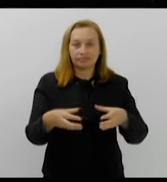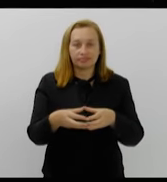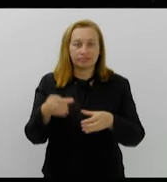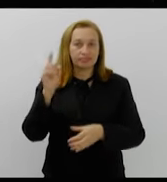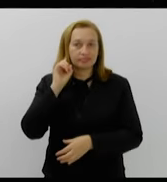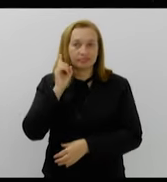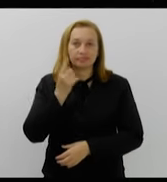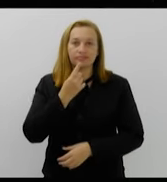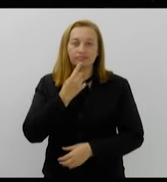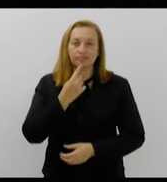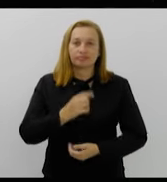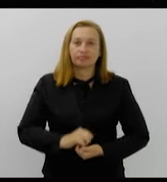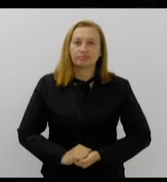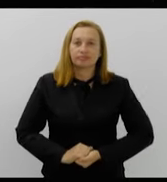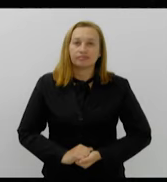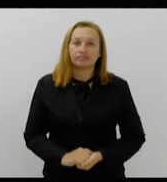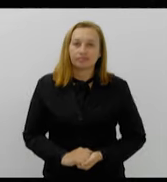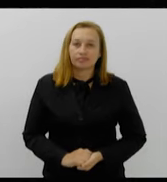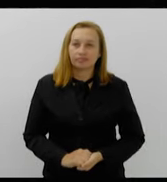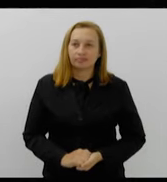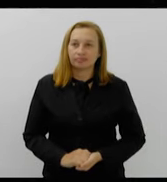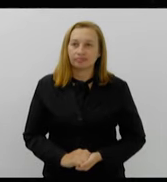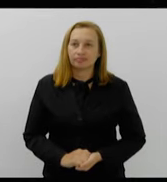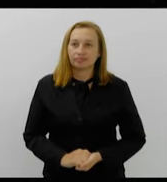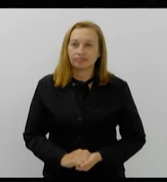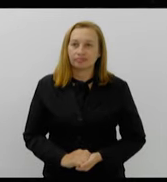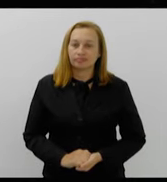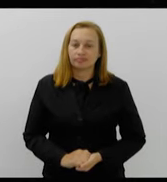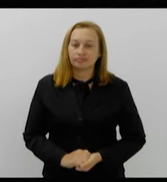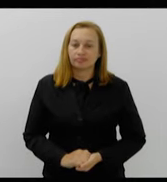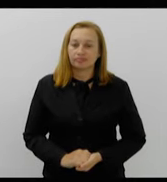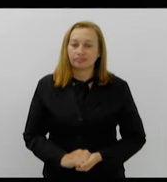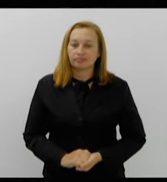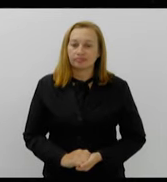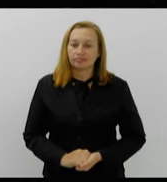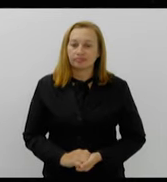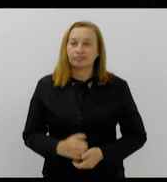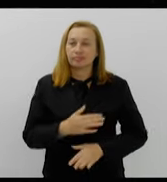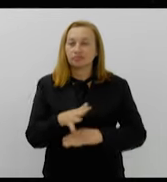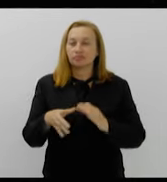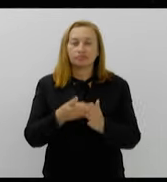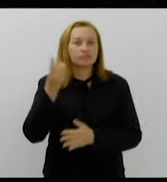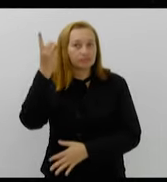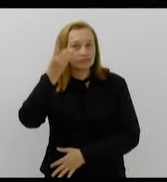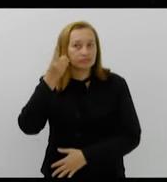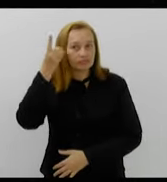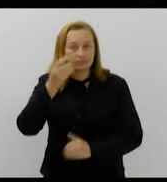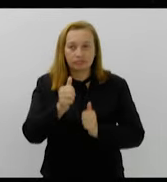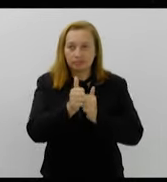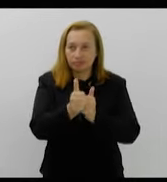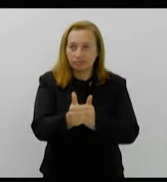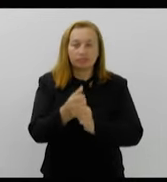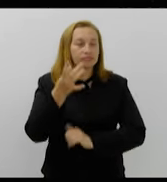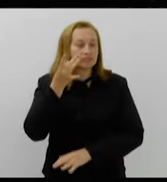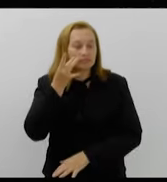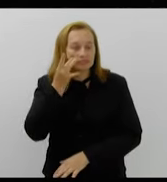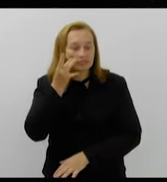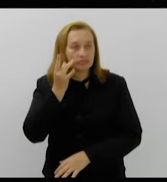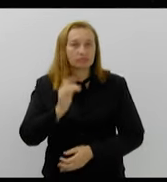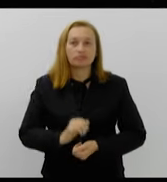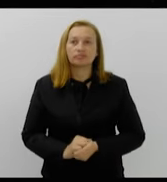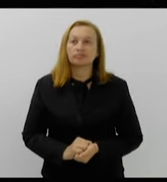deficientes auditivos senhoras e senhores deputados que nos acompanham presencialmente